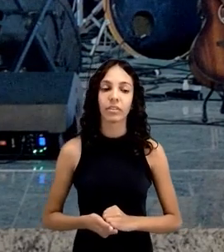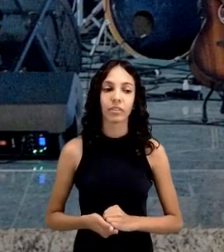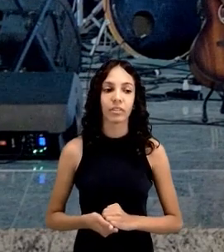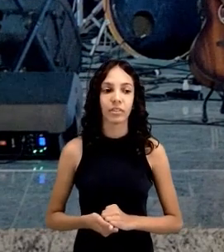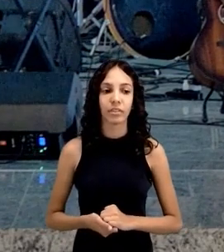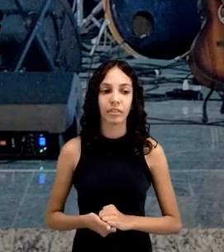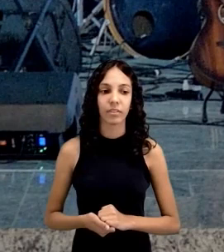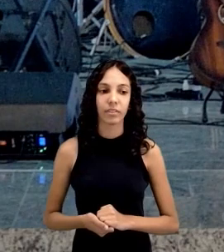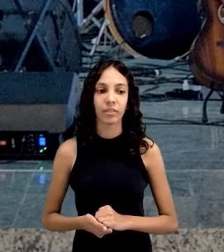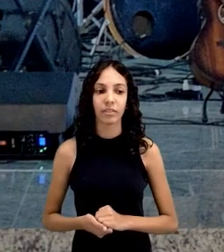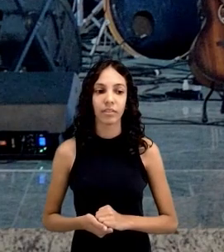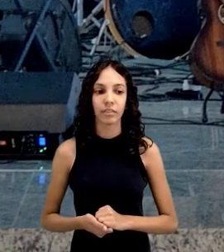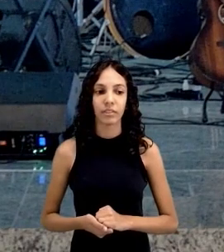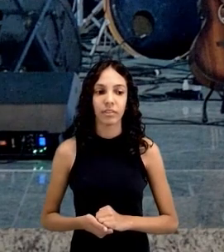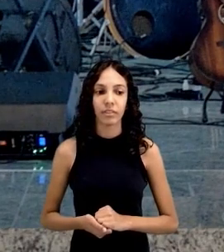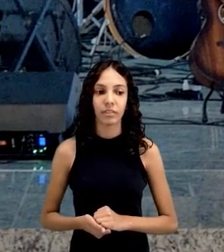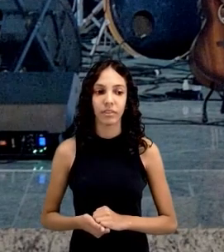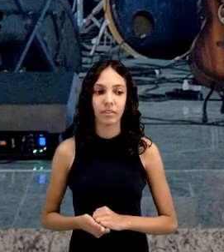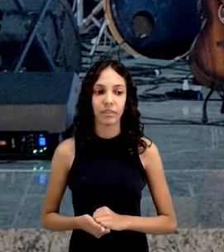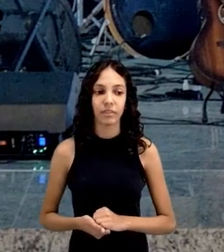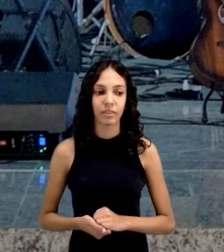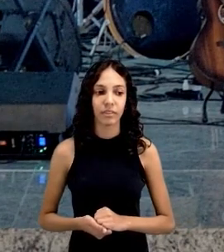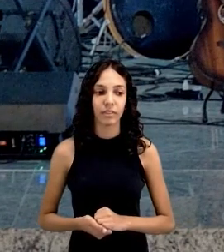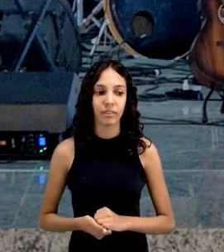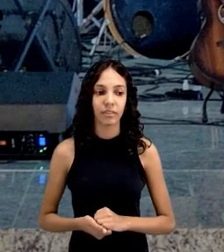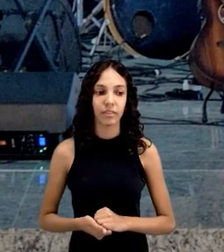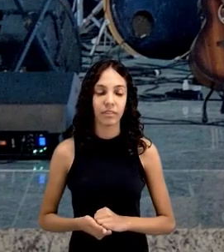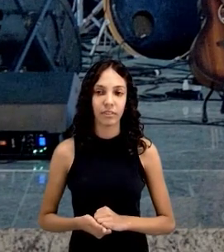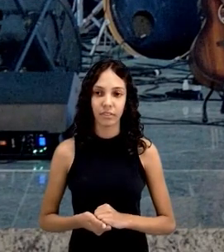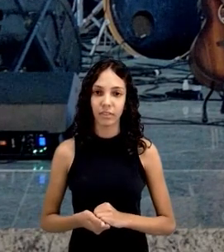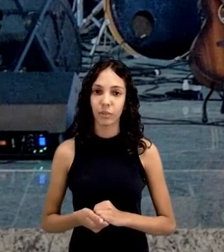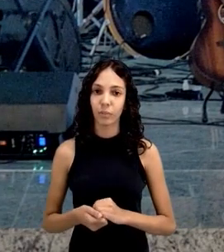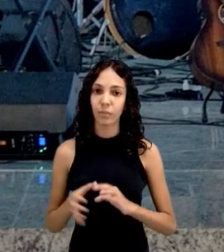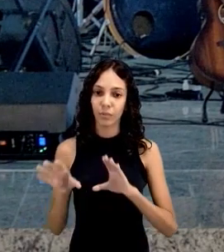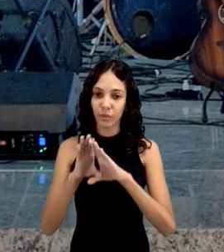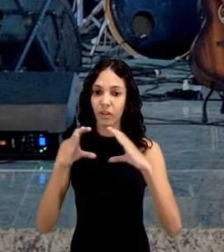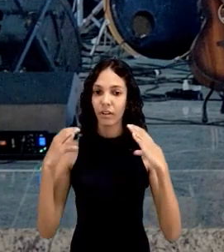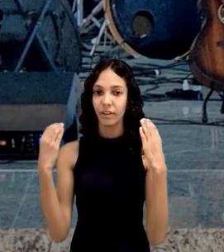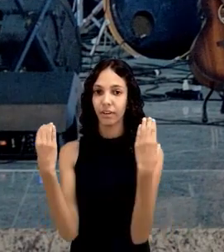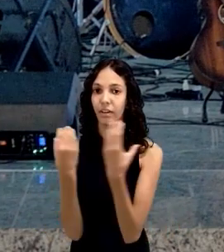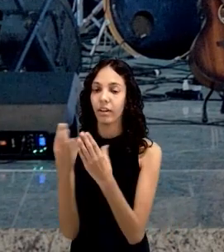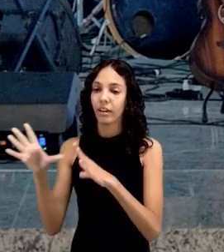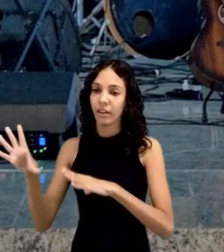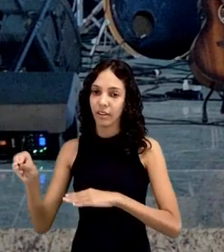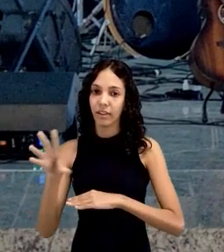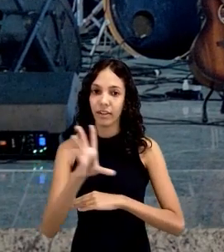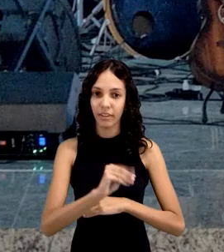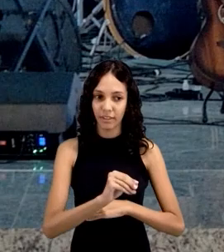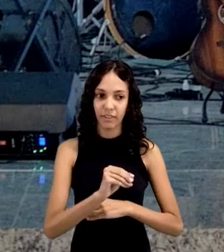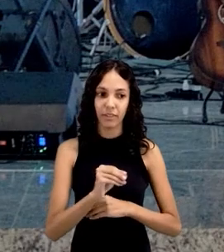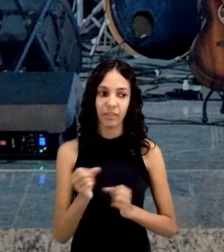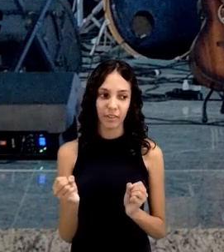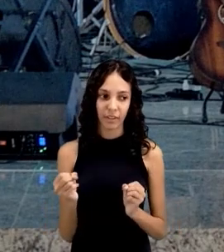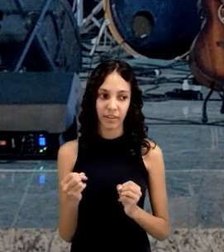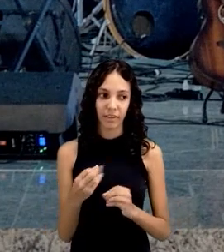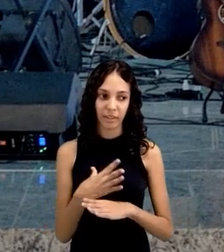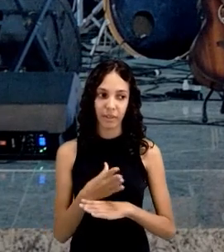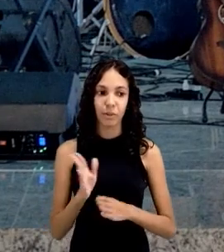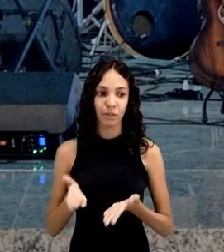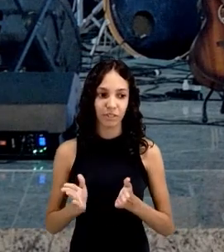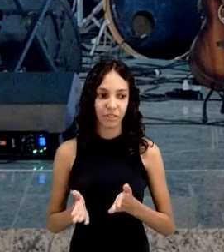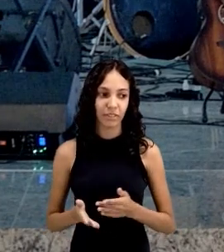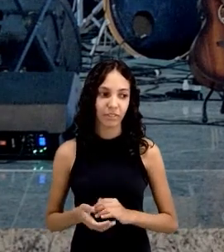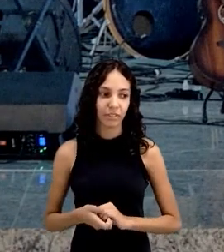do Conjubaf. Estamos vindo de uma excelente jornada, digamos assim.